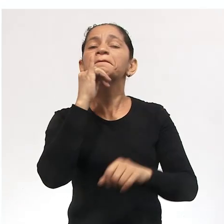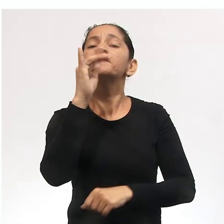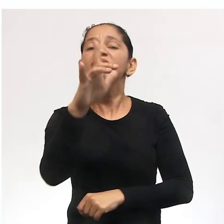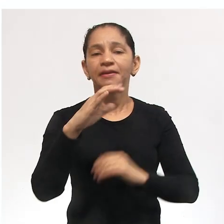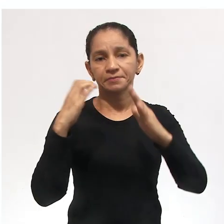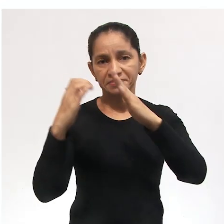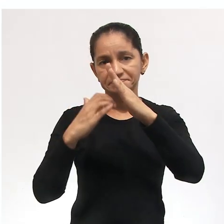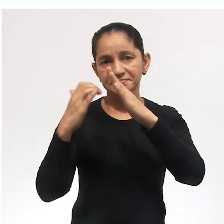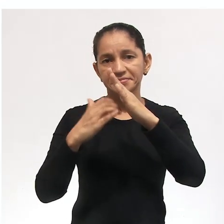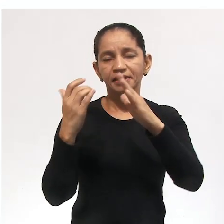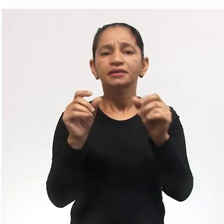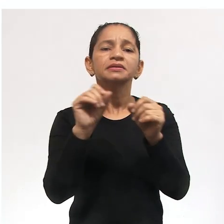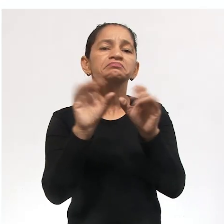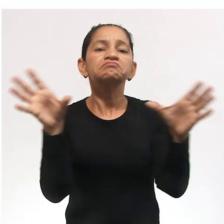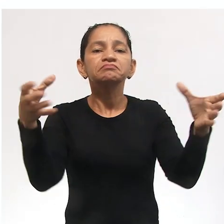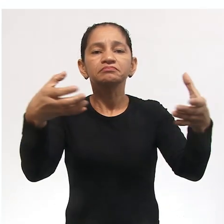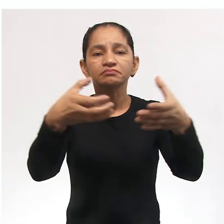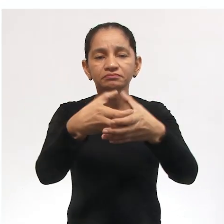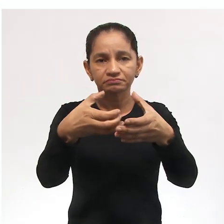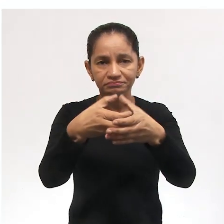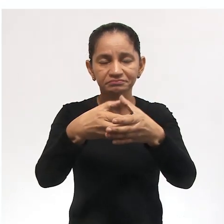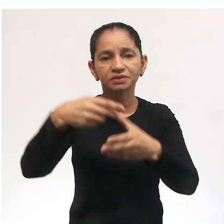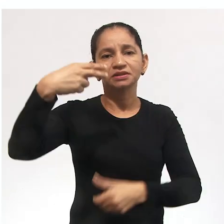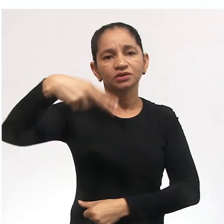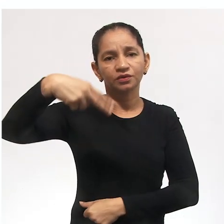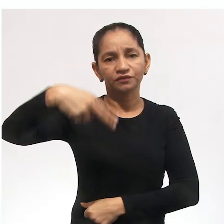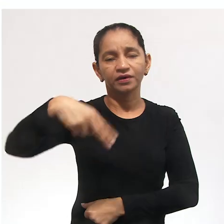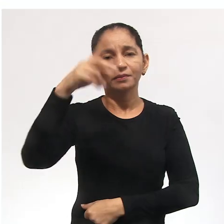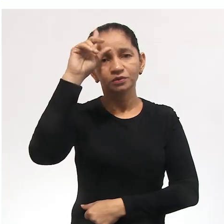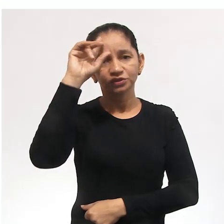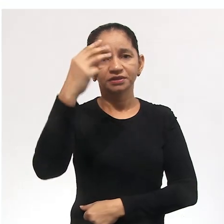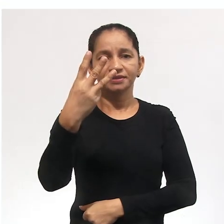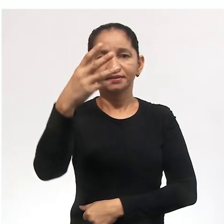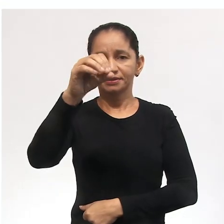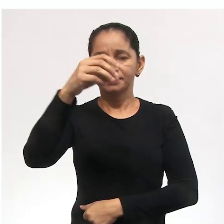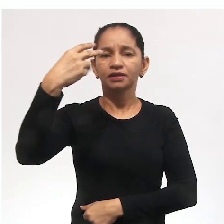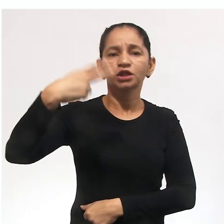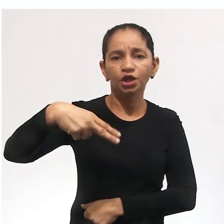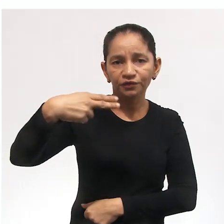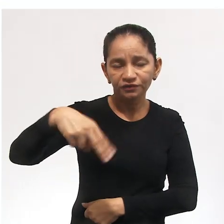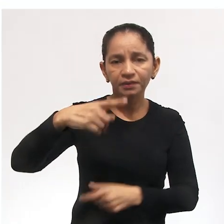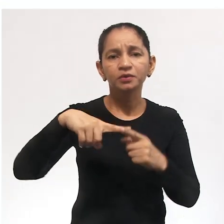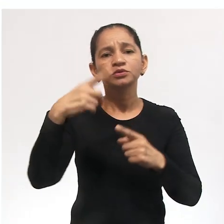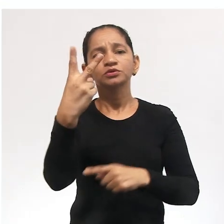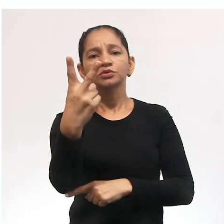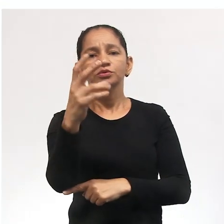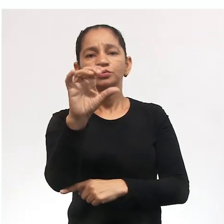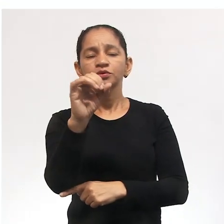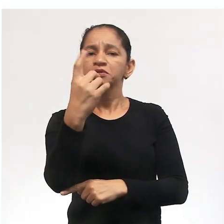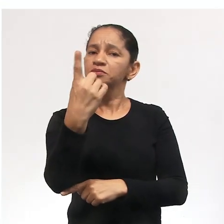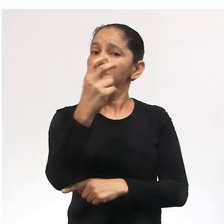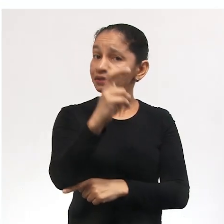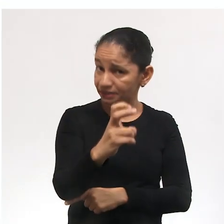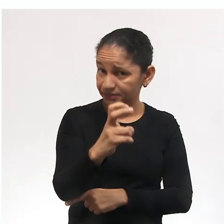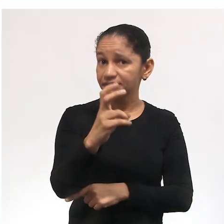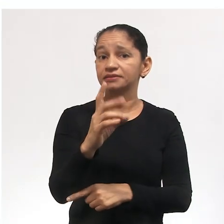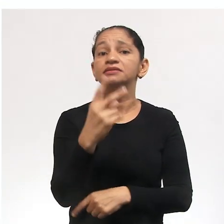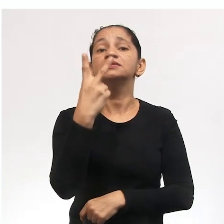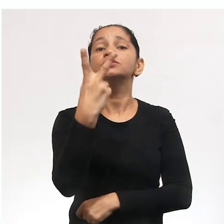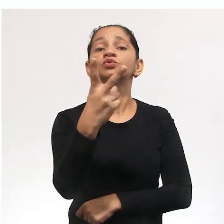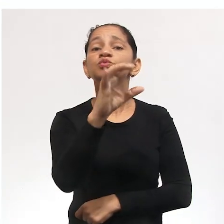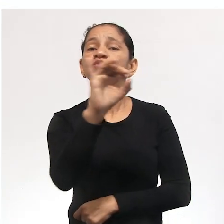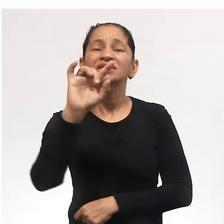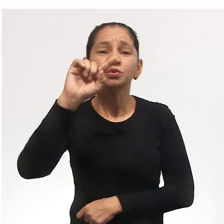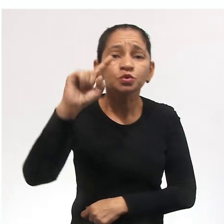foi constituída em 30 de novembro de 2015, com capital social de 200 mil. Então,